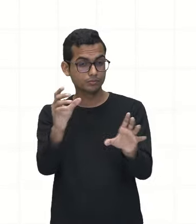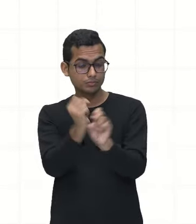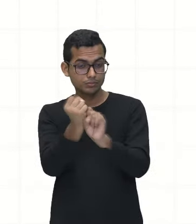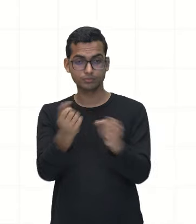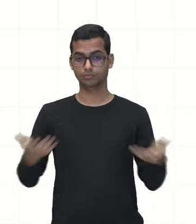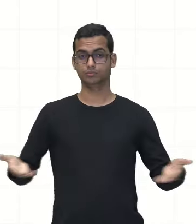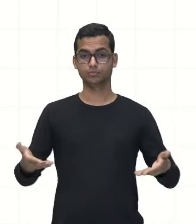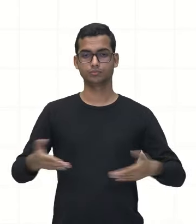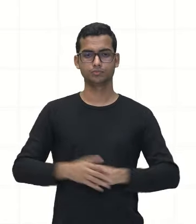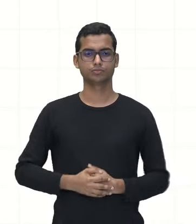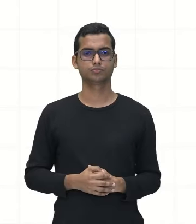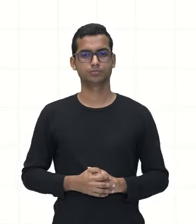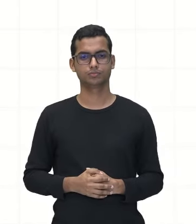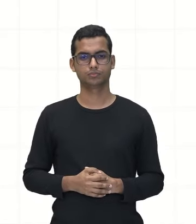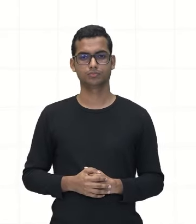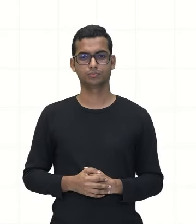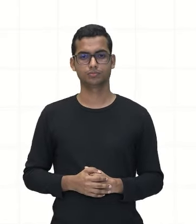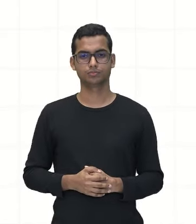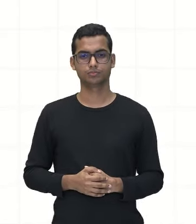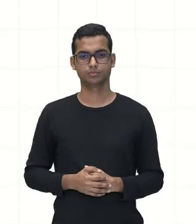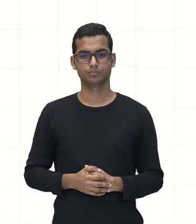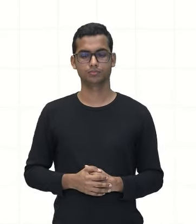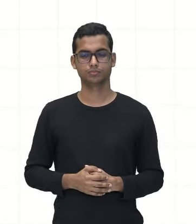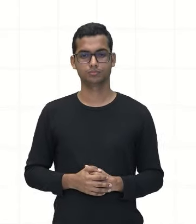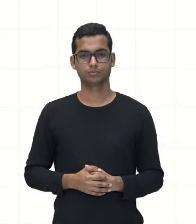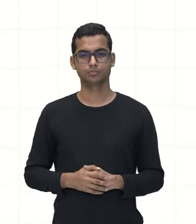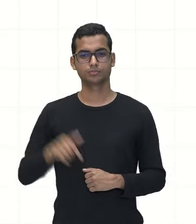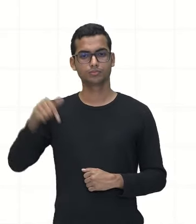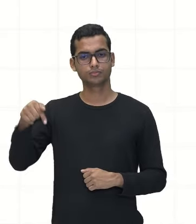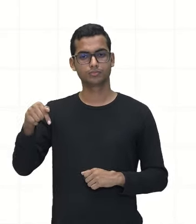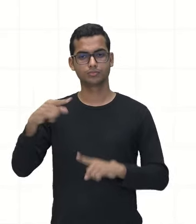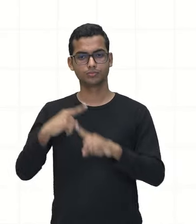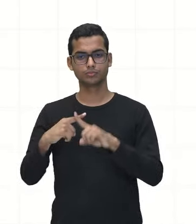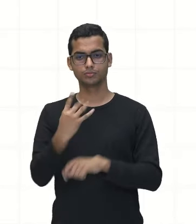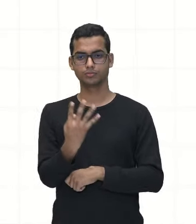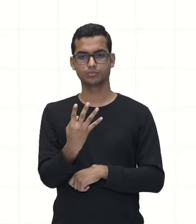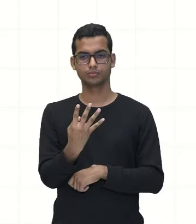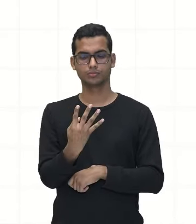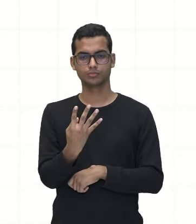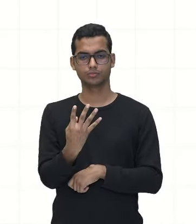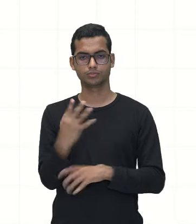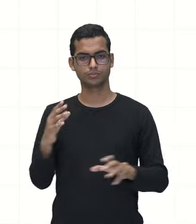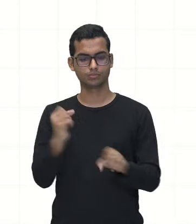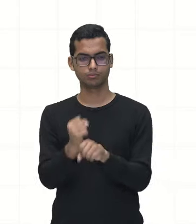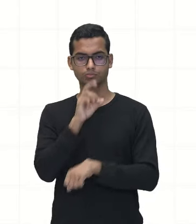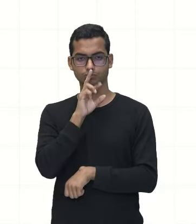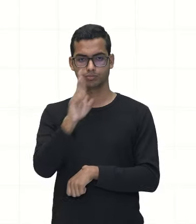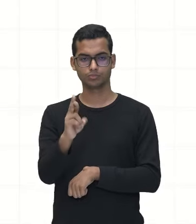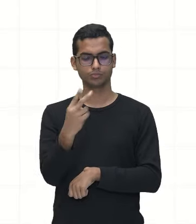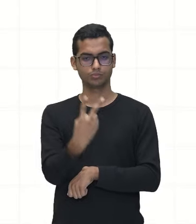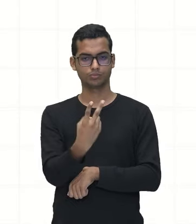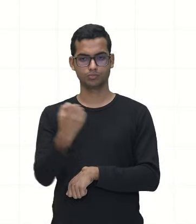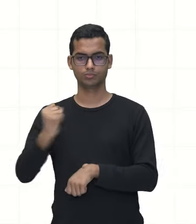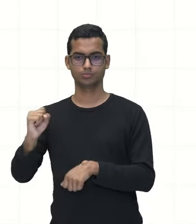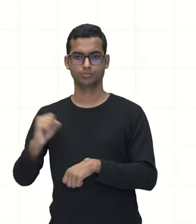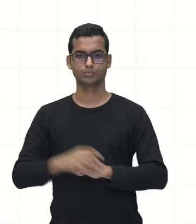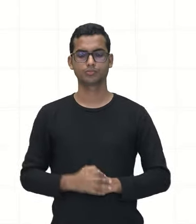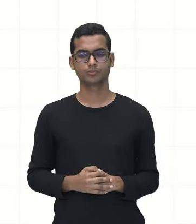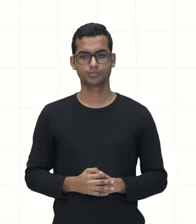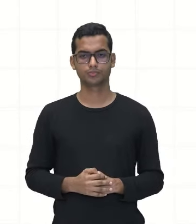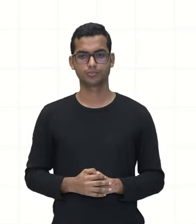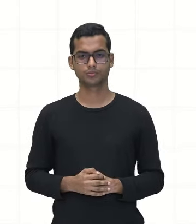ó, 7 vezes 4, que é igual a 28. Ó. E